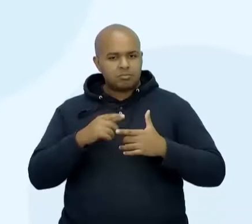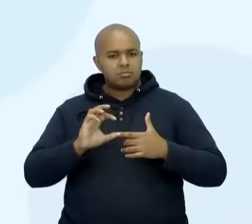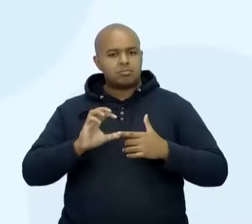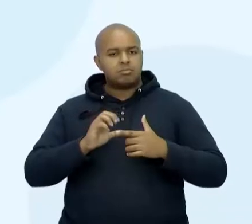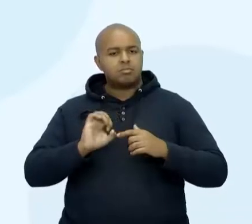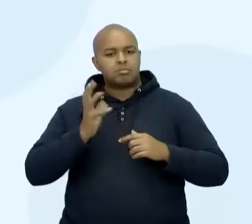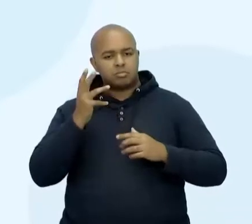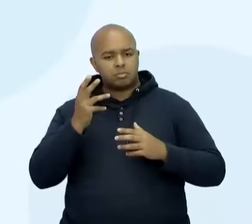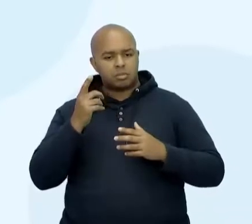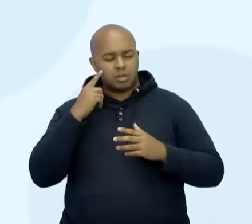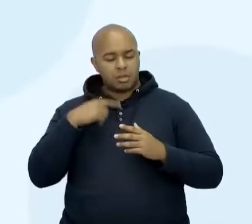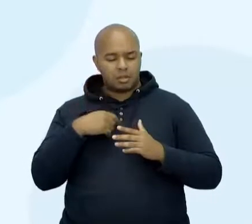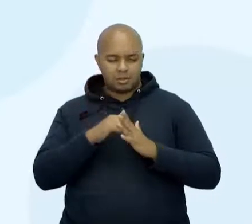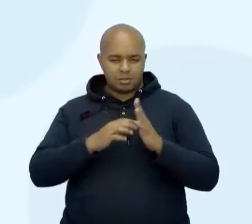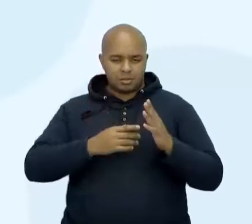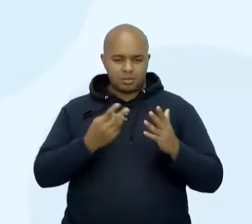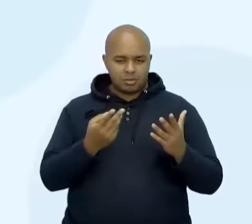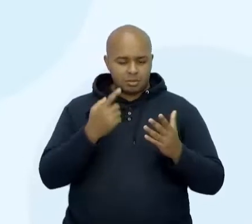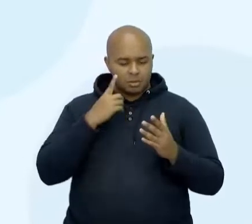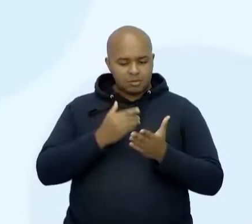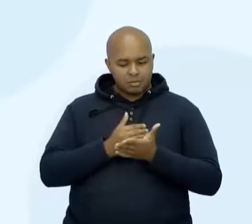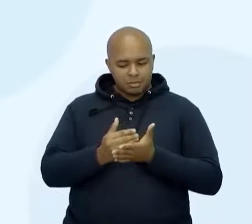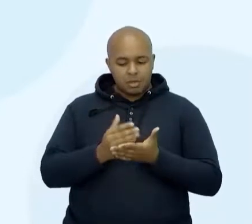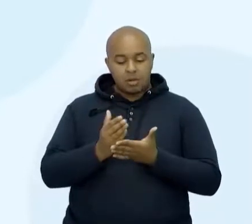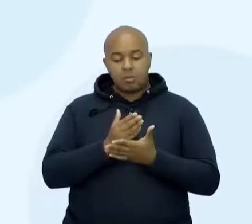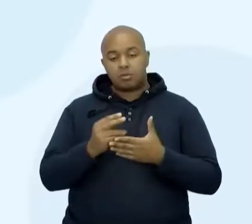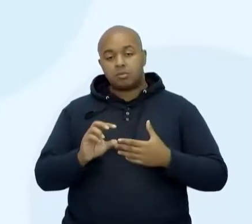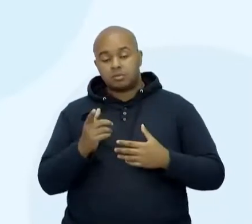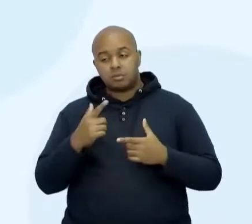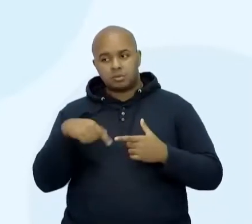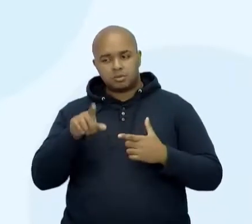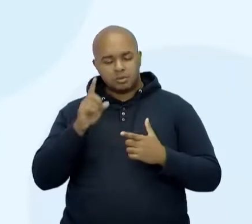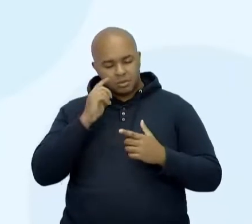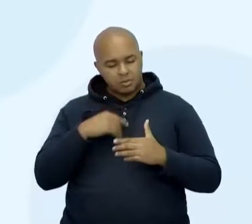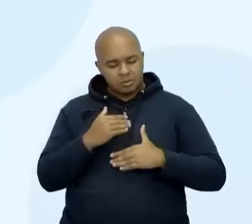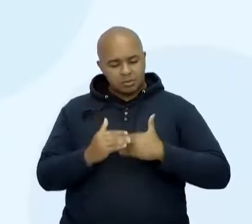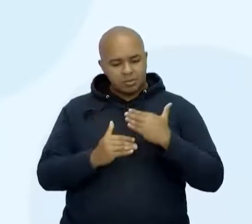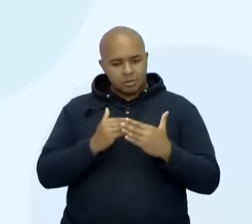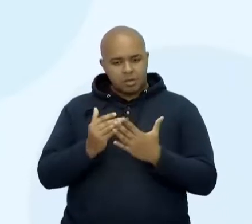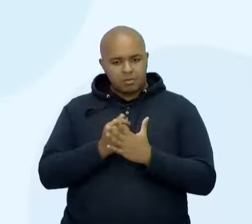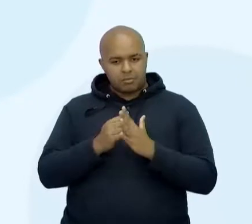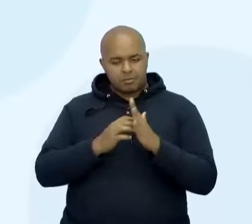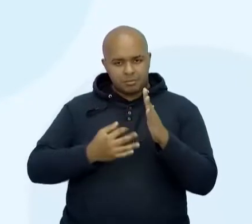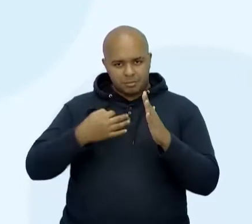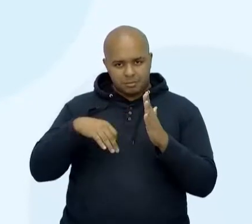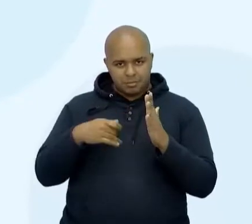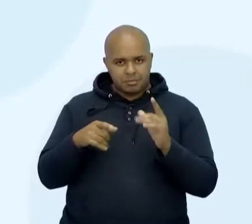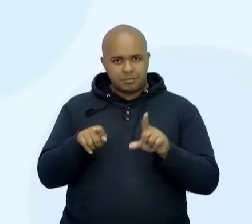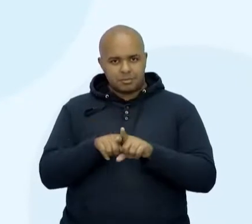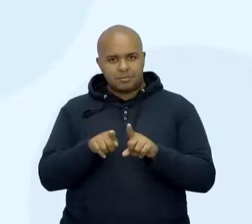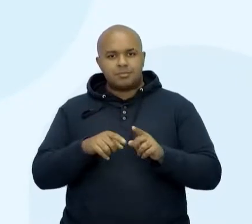caso dessa atividade de hoje. A partir de uma situação problema, a gente vai desenvolver aí uma atividade.